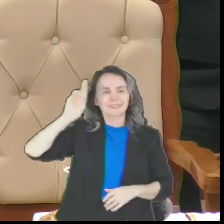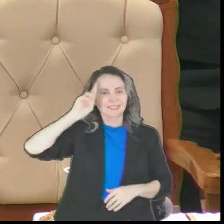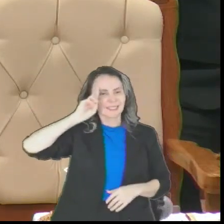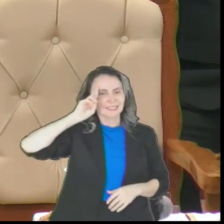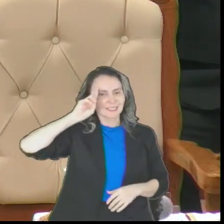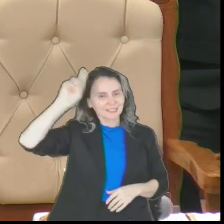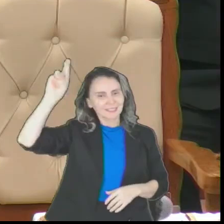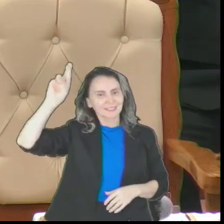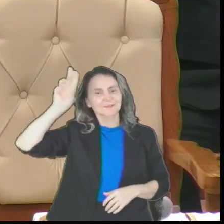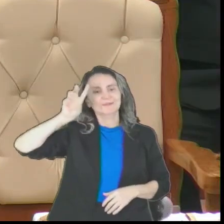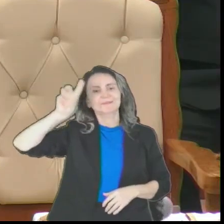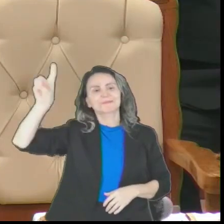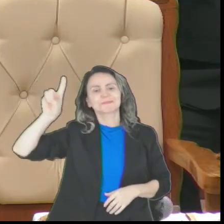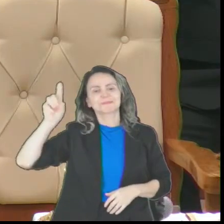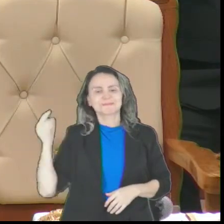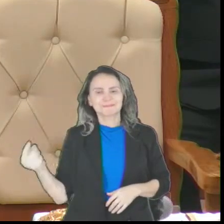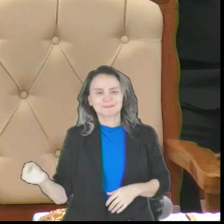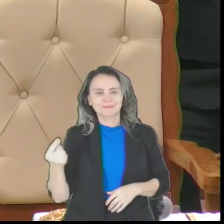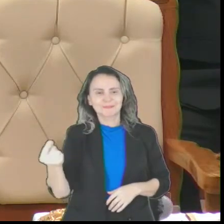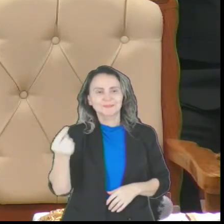do eterno Deus.